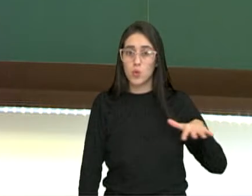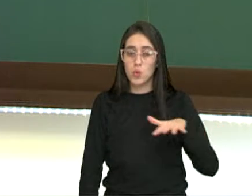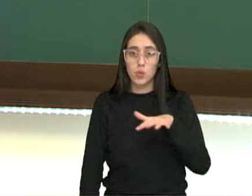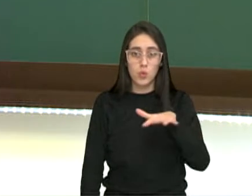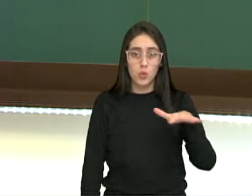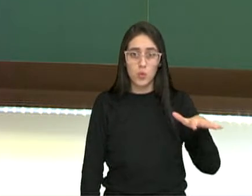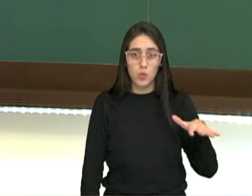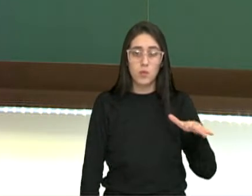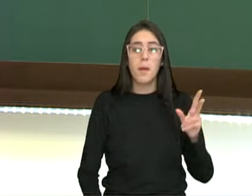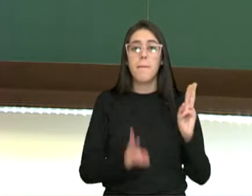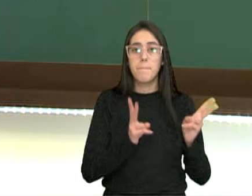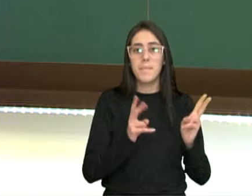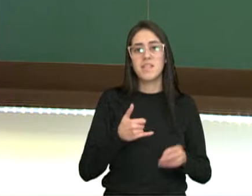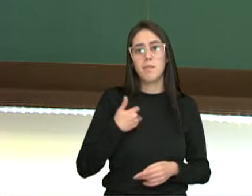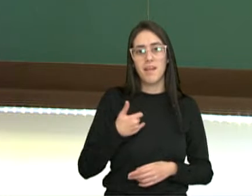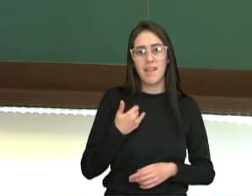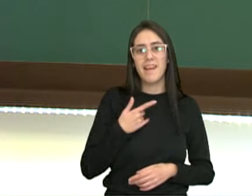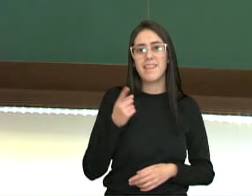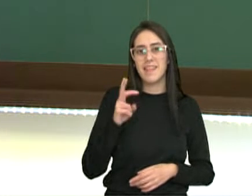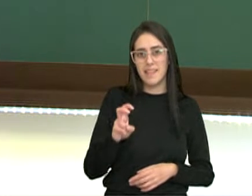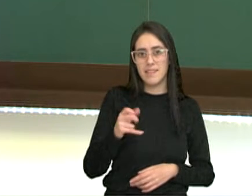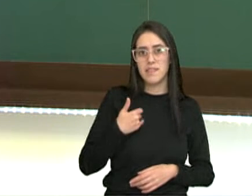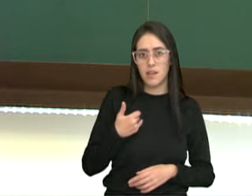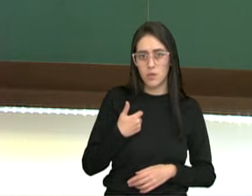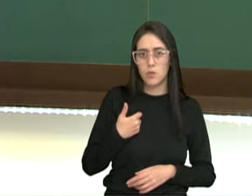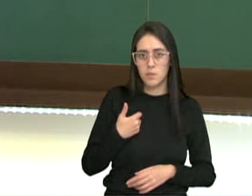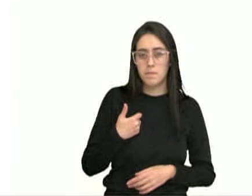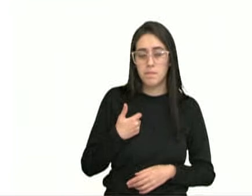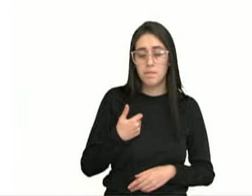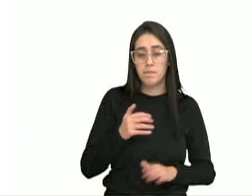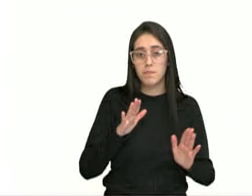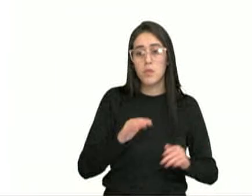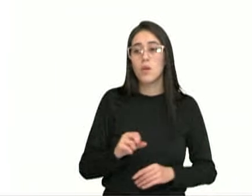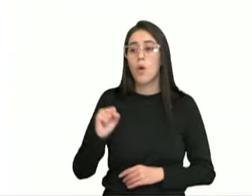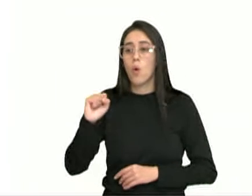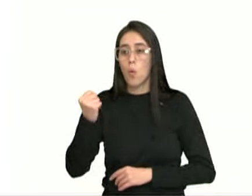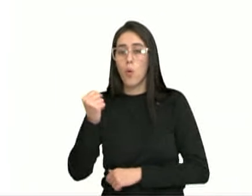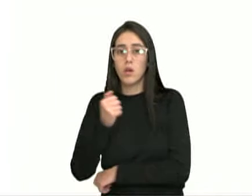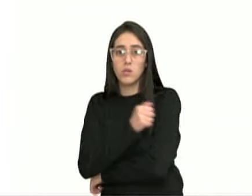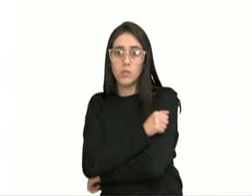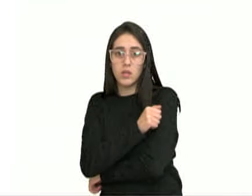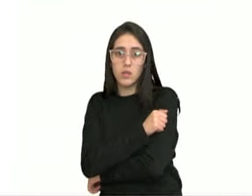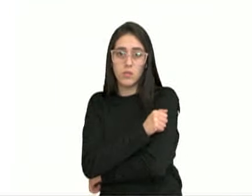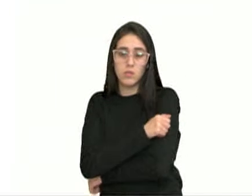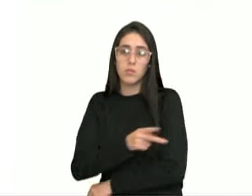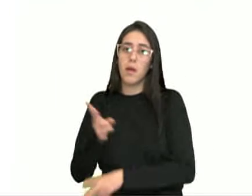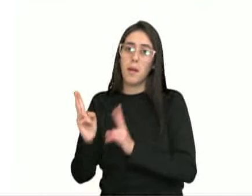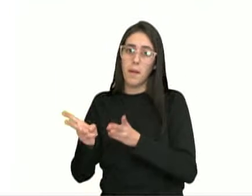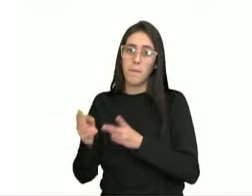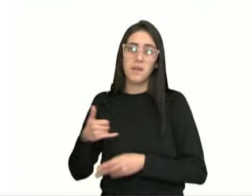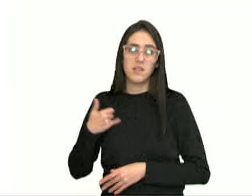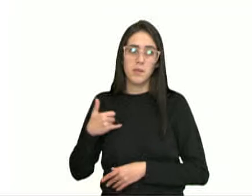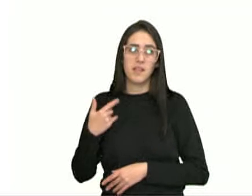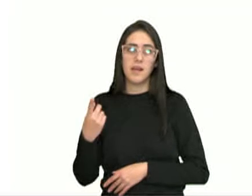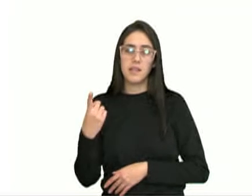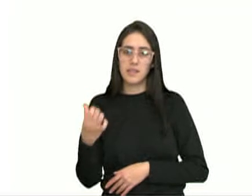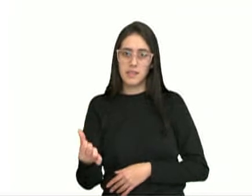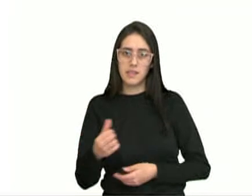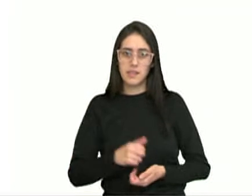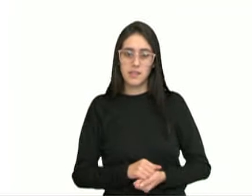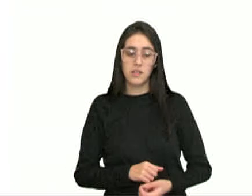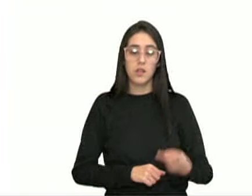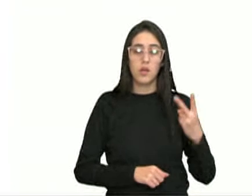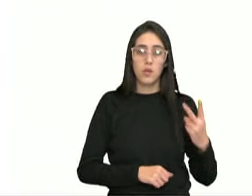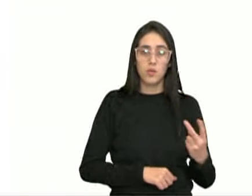mesma idade, que é 15 anos. 8 alunos têm a mesma idade, que é 16 anos. E